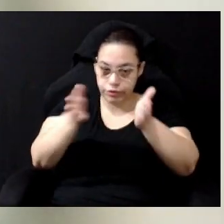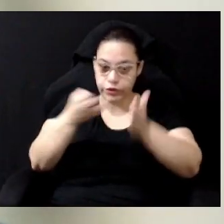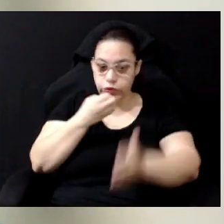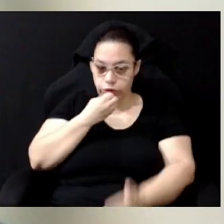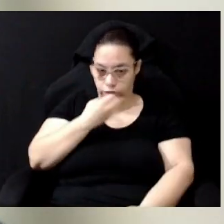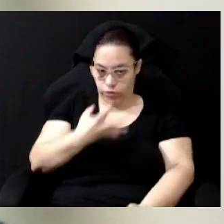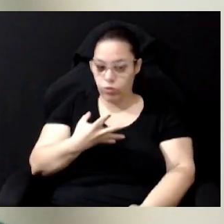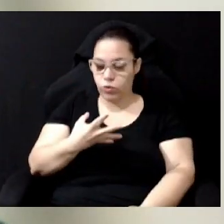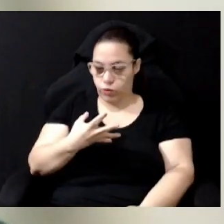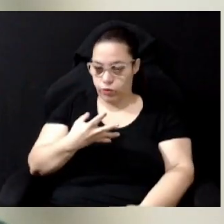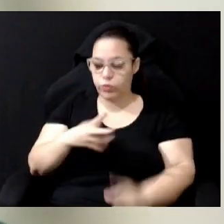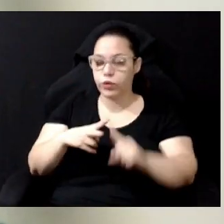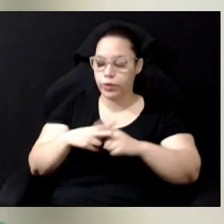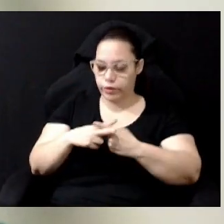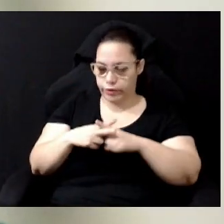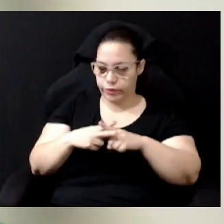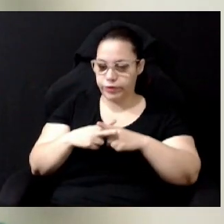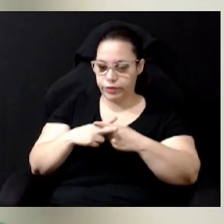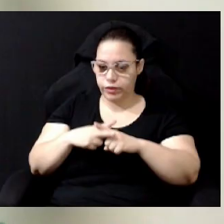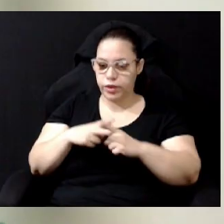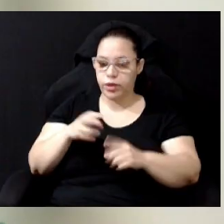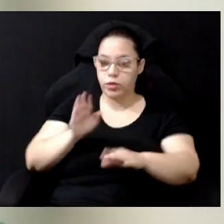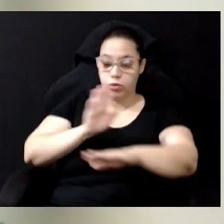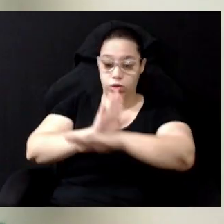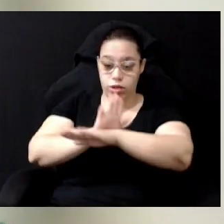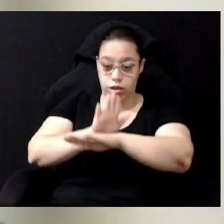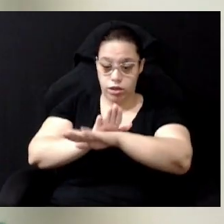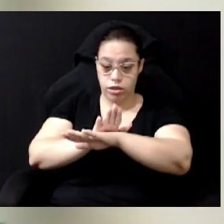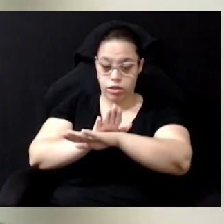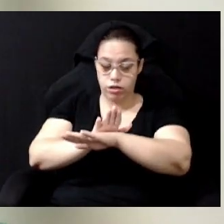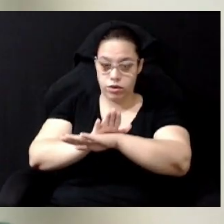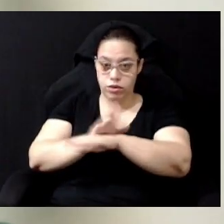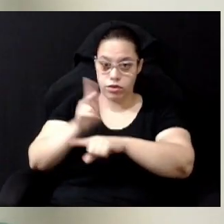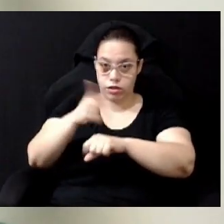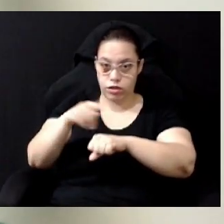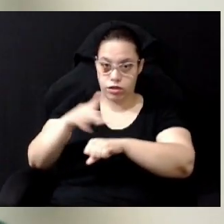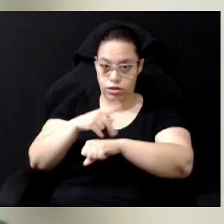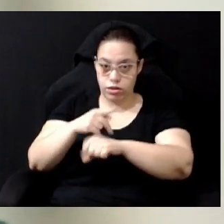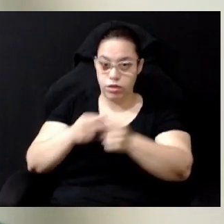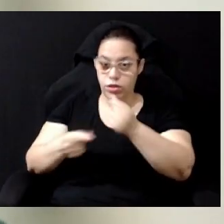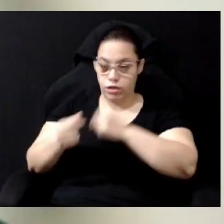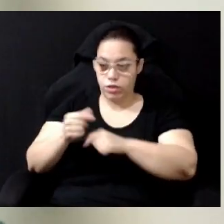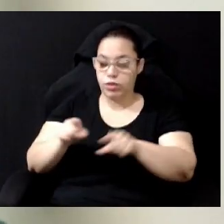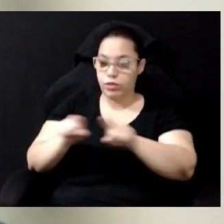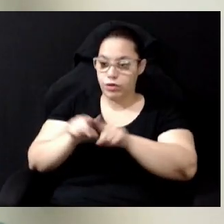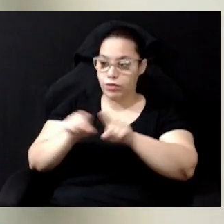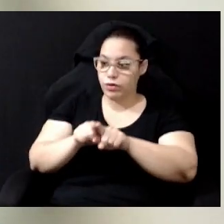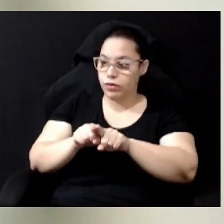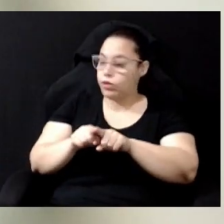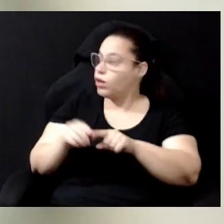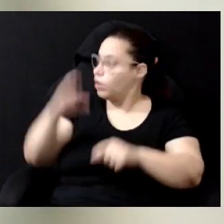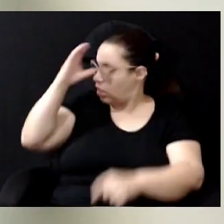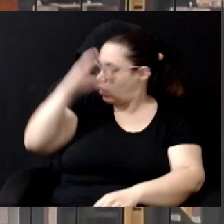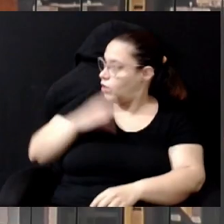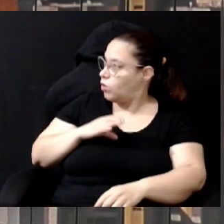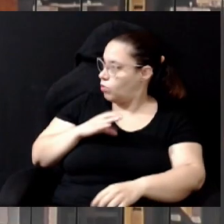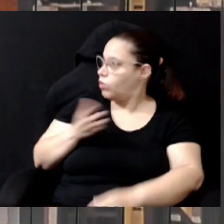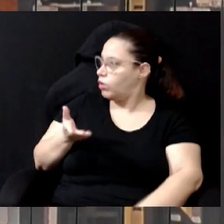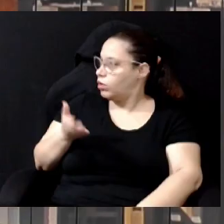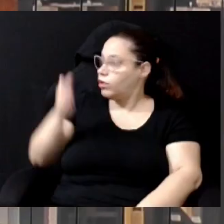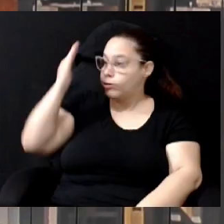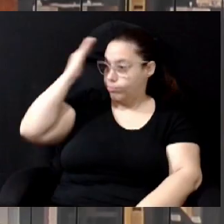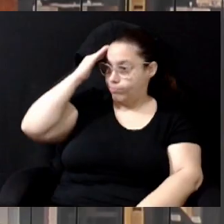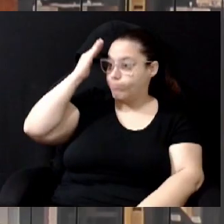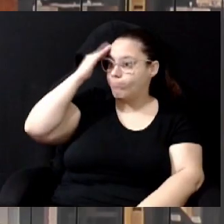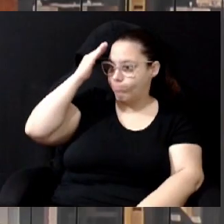acessem esse benefício, né? Essa ferramenta que pode trazer benefícios para o país e para os negócios também. Até mesmo o consumidor ter